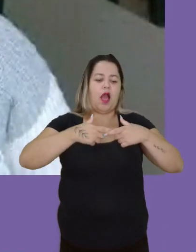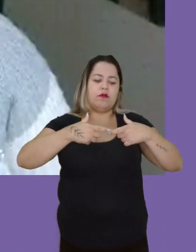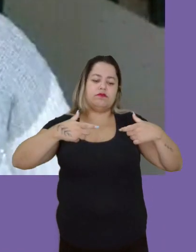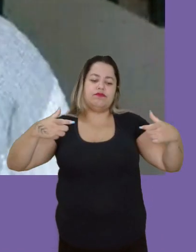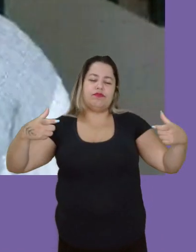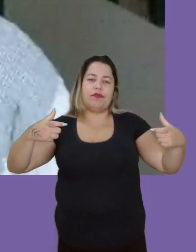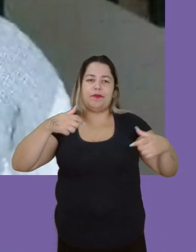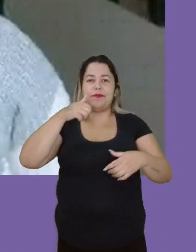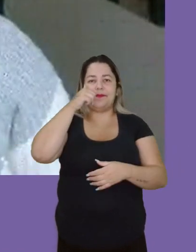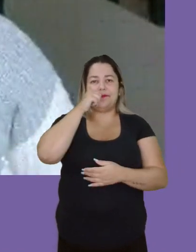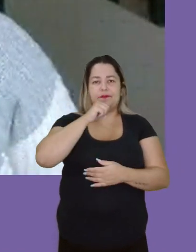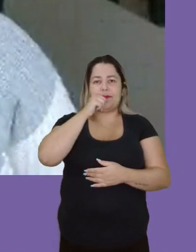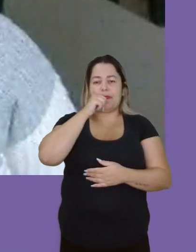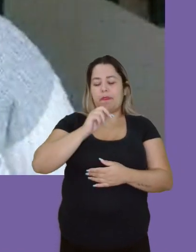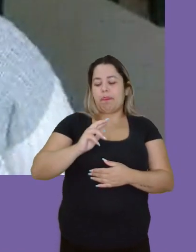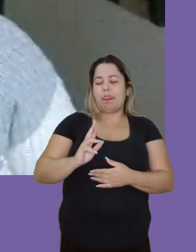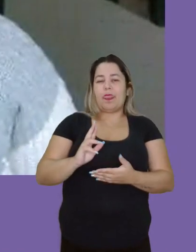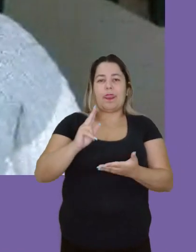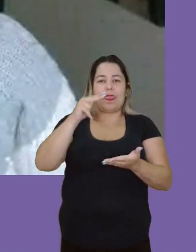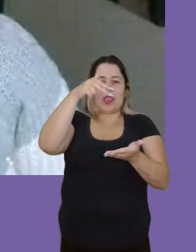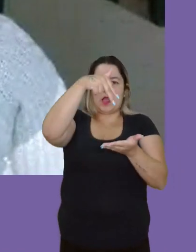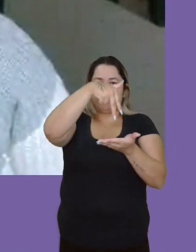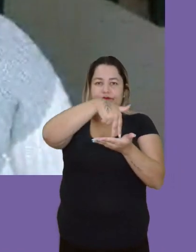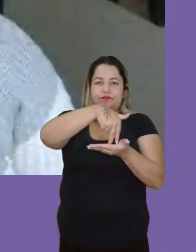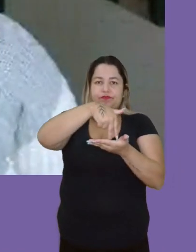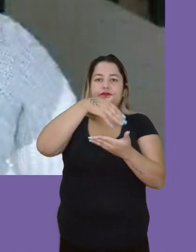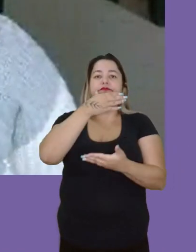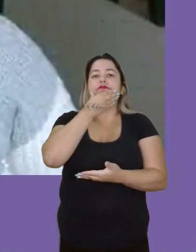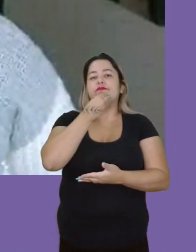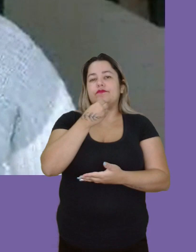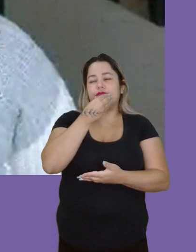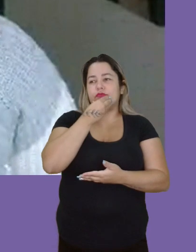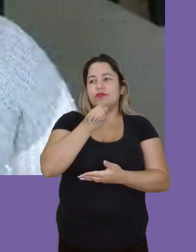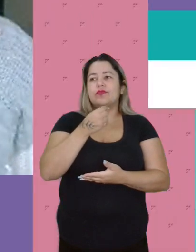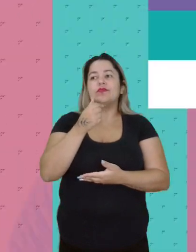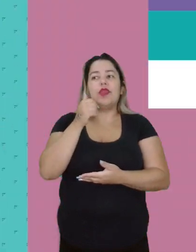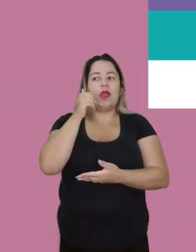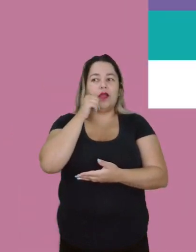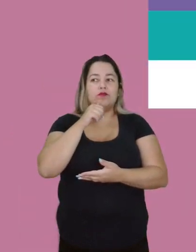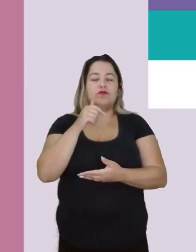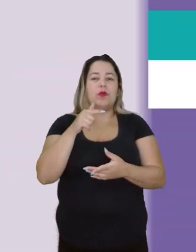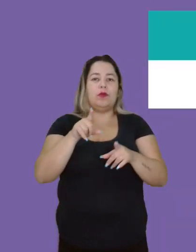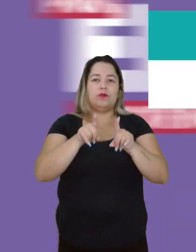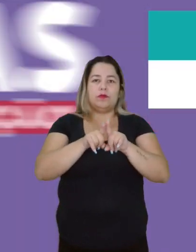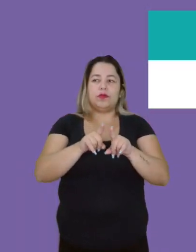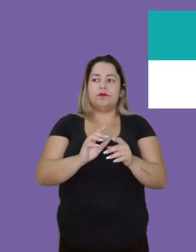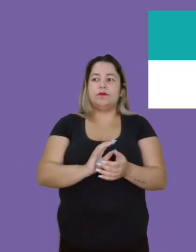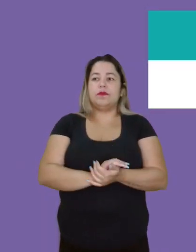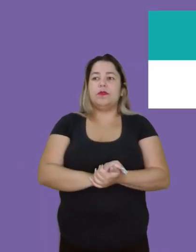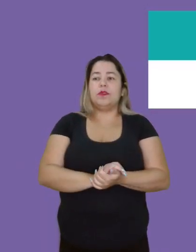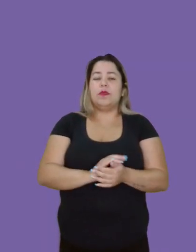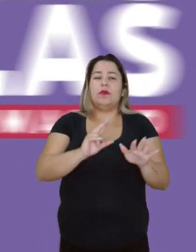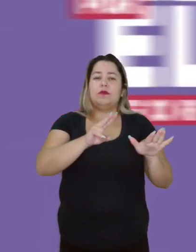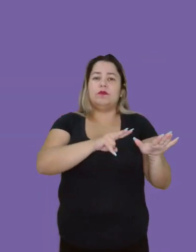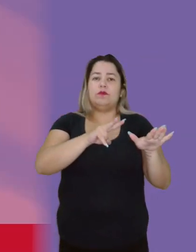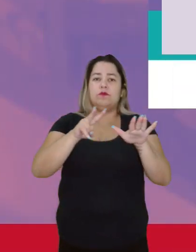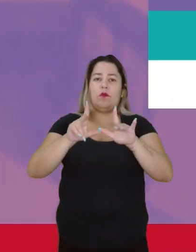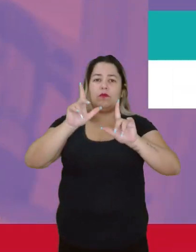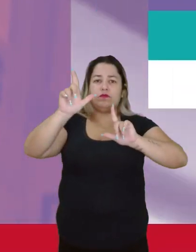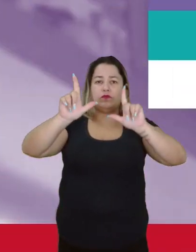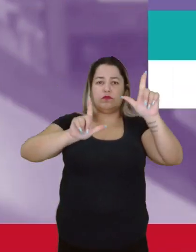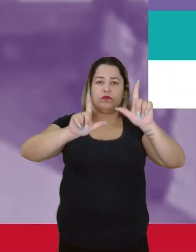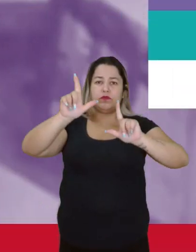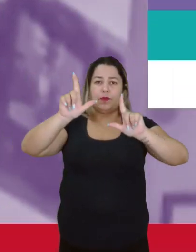das mulheres. Nós vamos disputar, obviamente, para que sejam mulheres que defendam de maneira plena a emancipação das mulheres. Esta semana, o TV Elas por